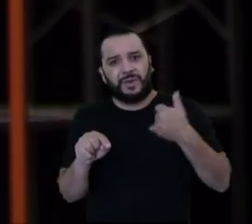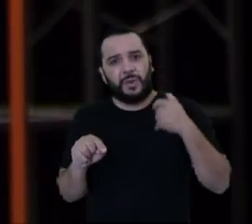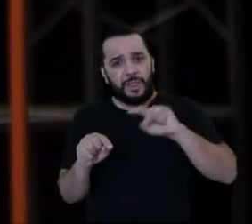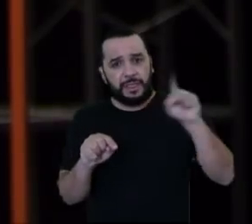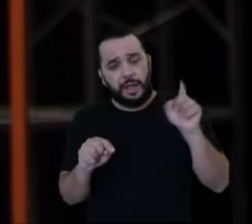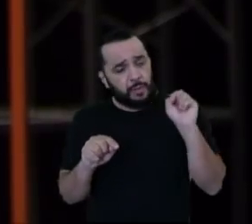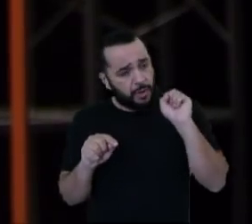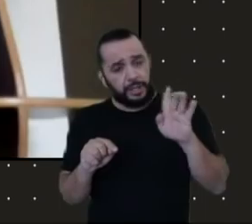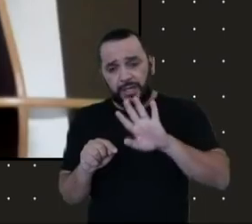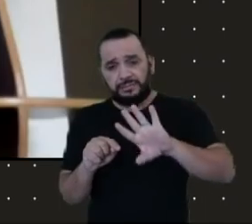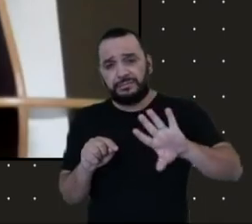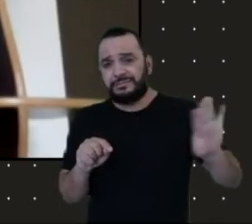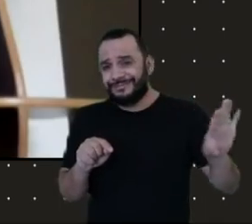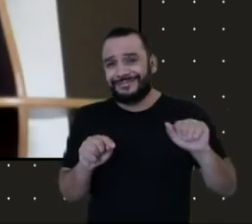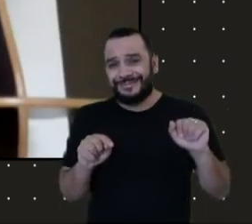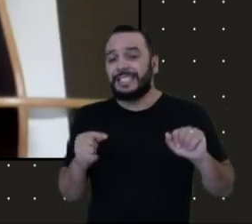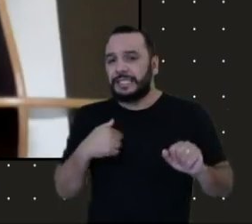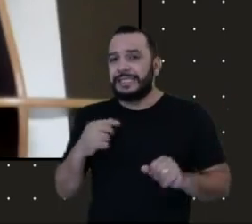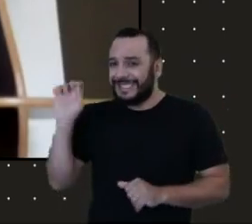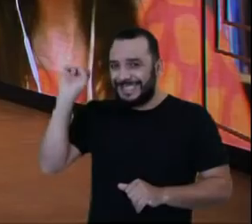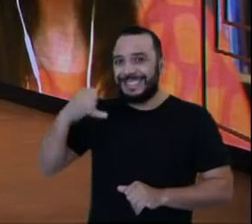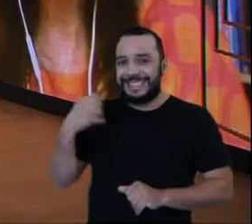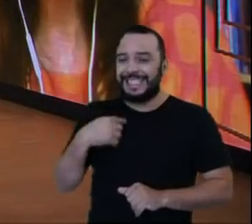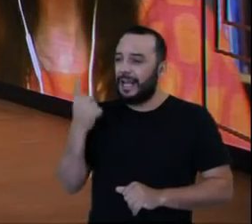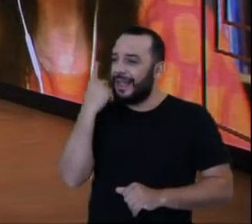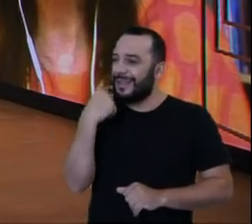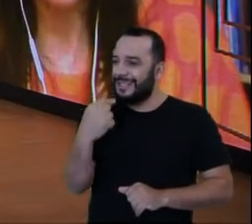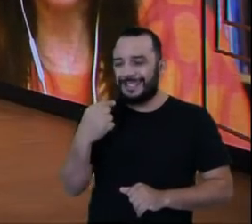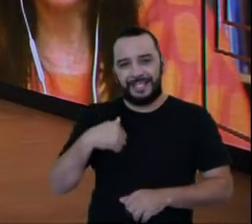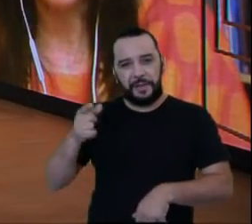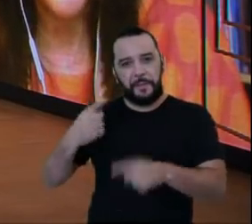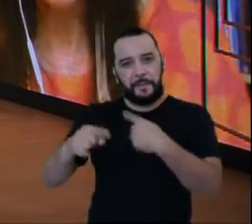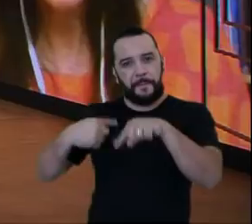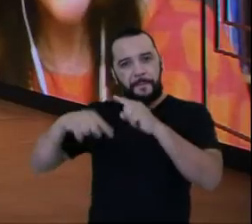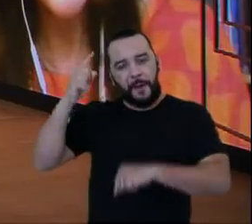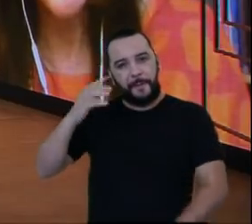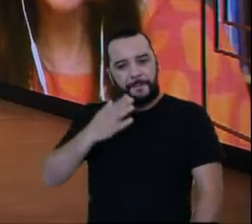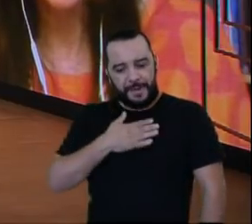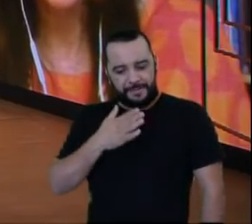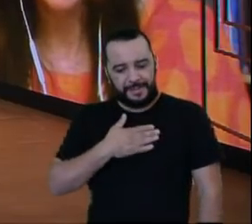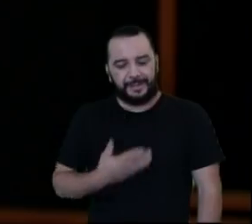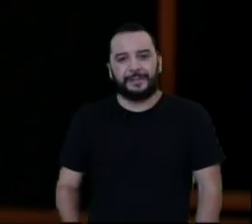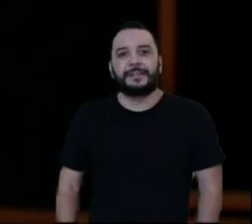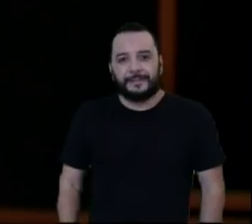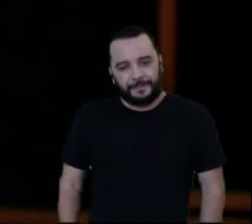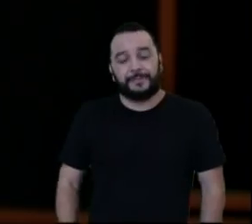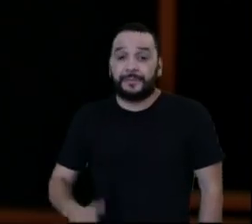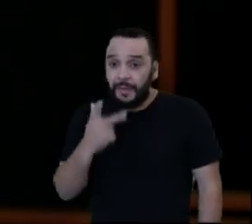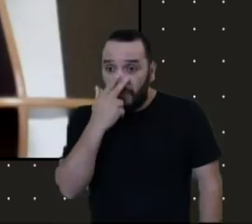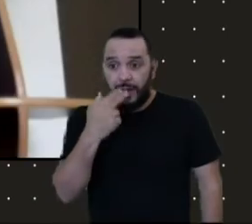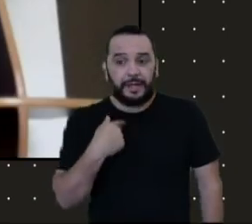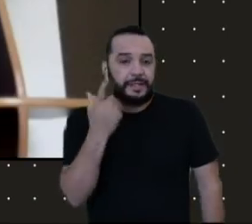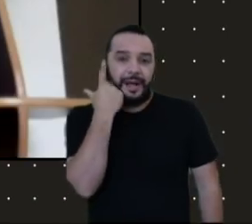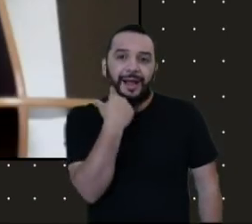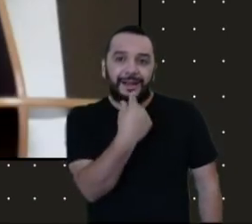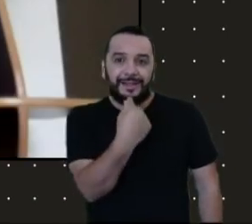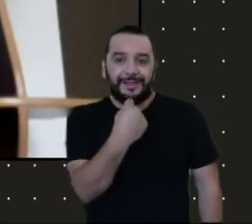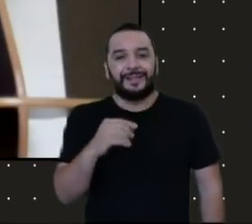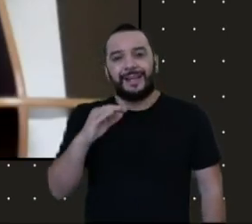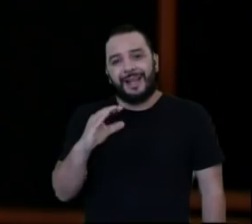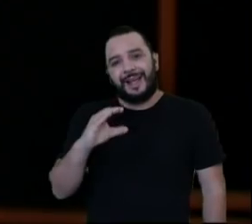E toda a minha dramaturgia era em cima dos dois personagens, então não tinha como continuar dessa forma.